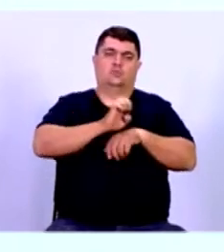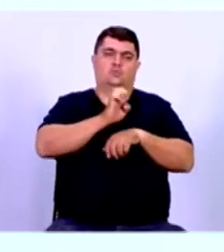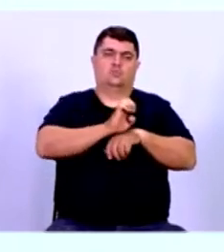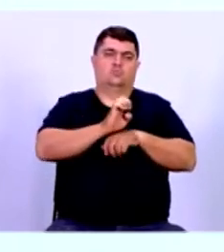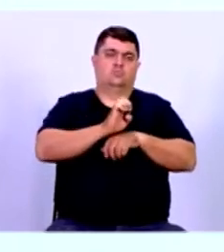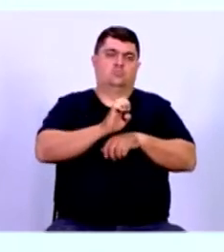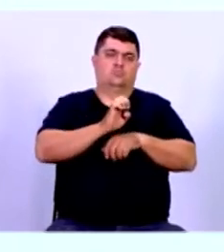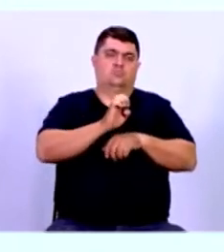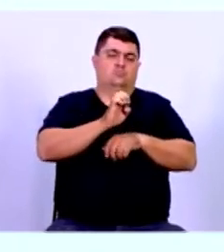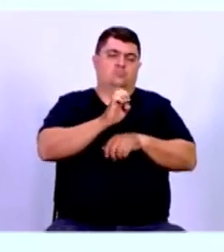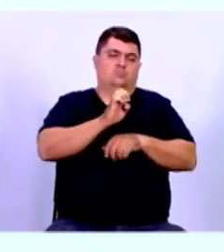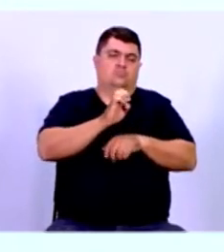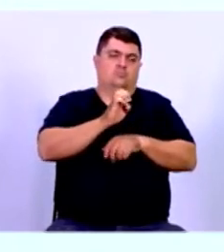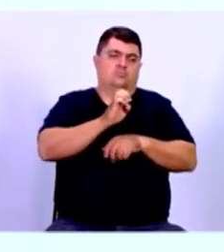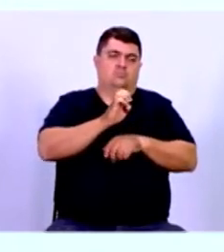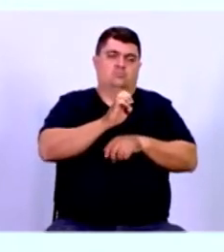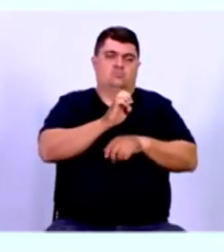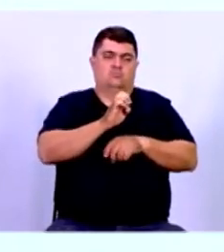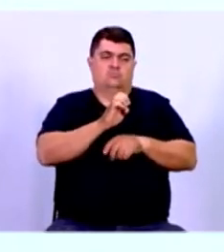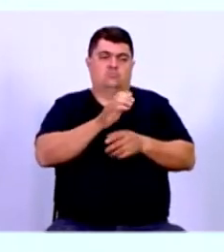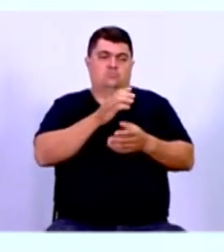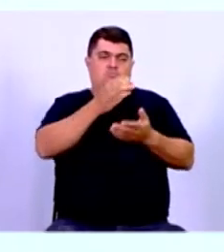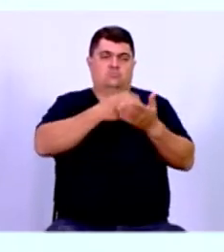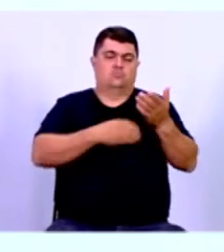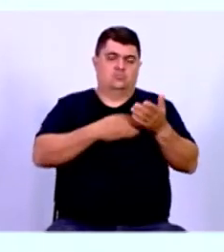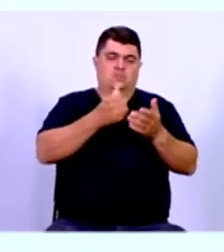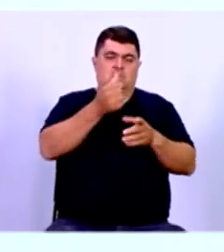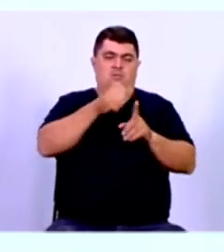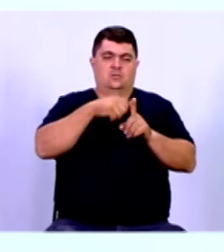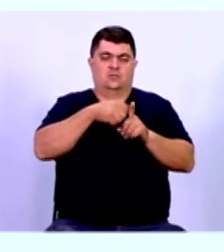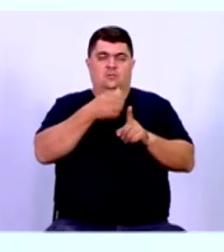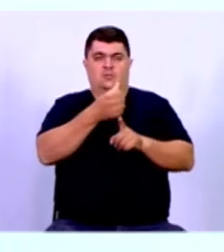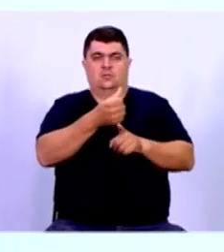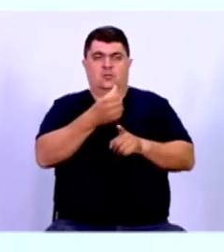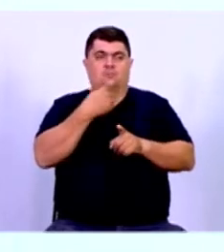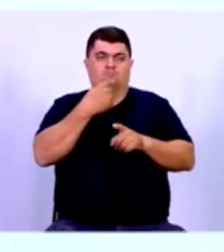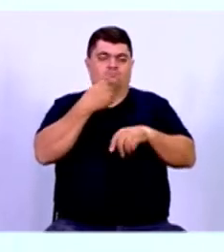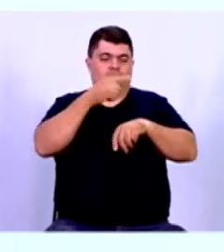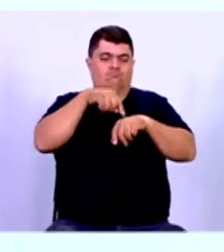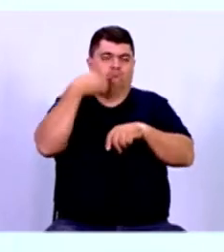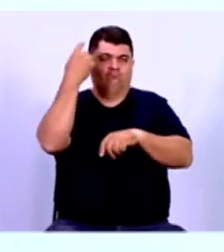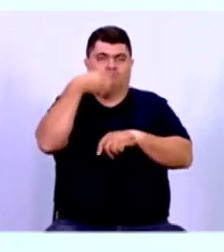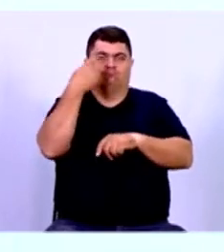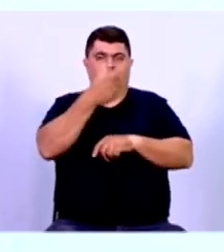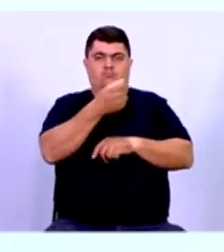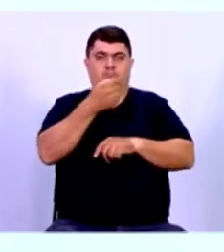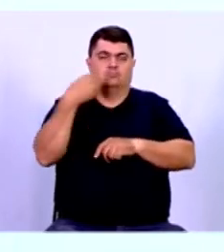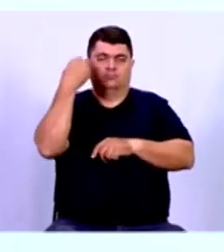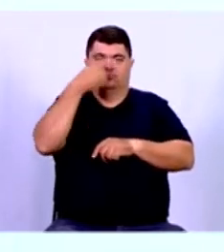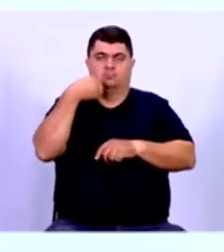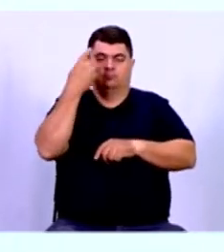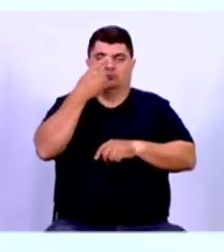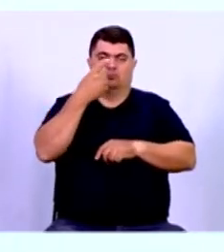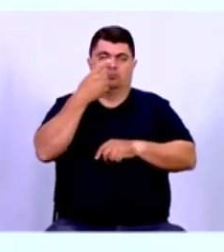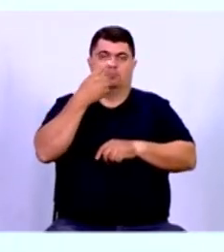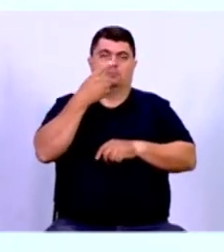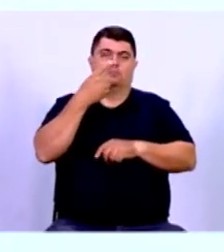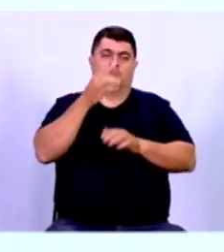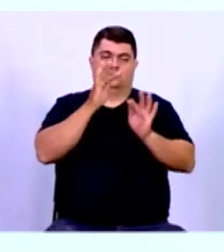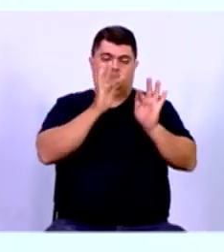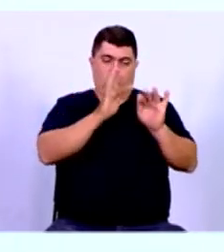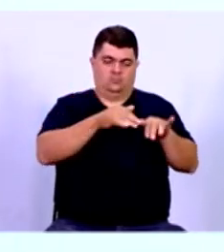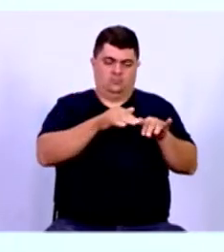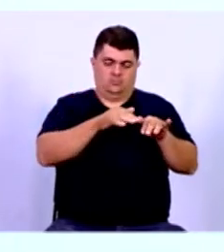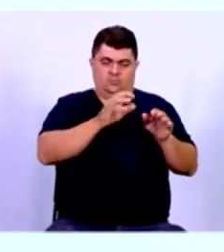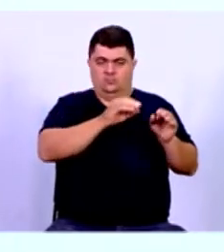tenha sido assinado por 6 meses e não deu para cumprir as 200 horas exigidas. Aí você vai